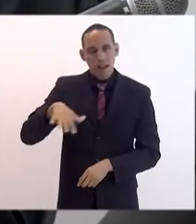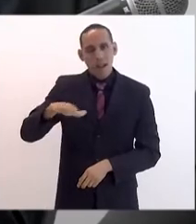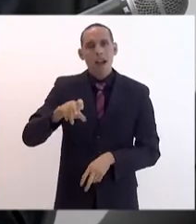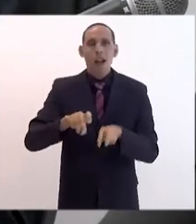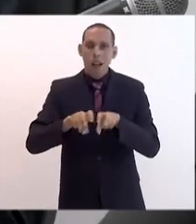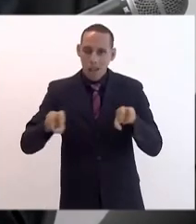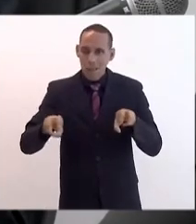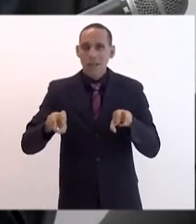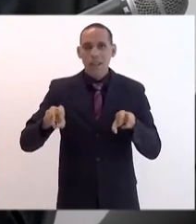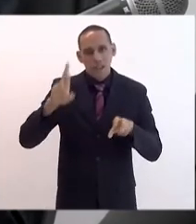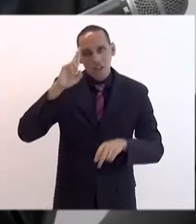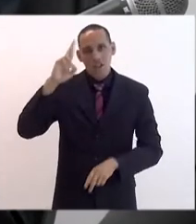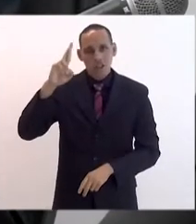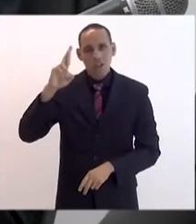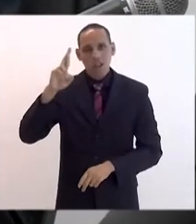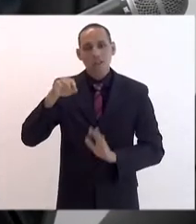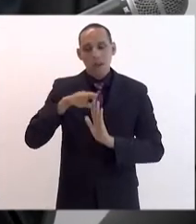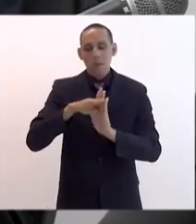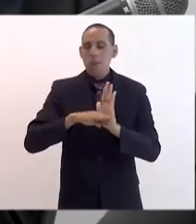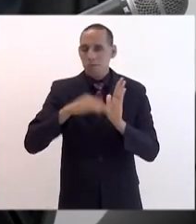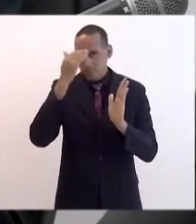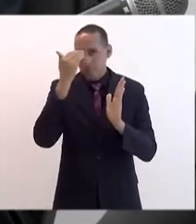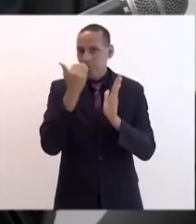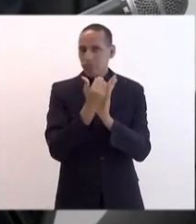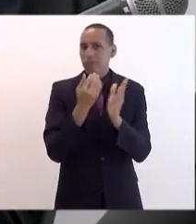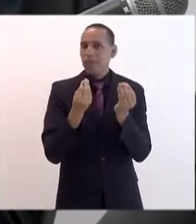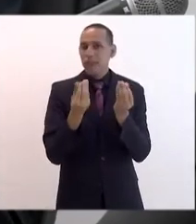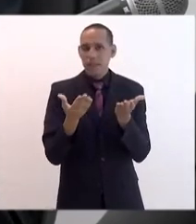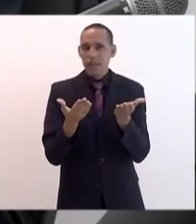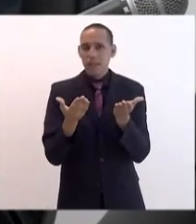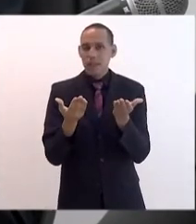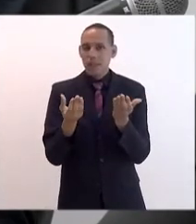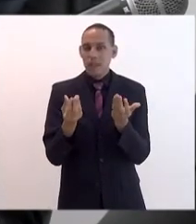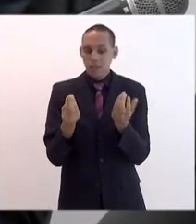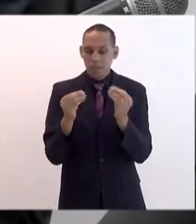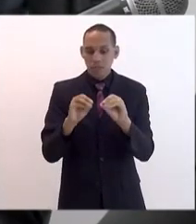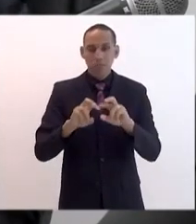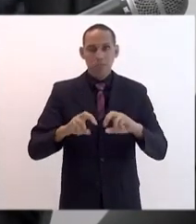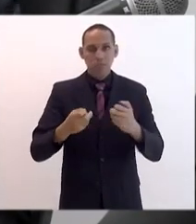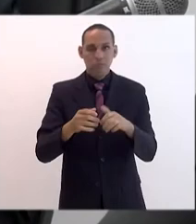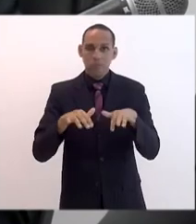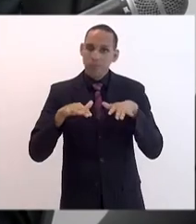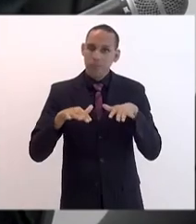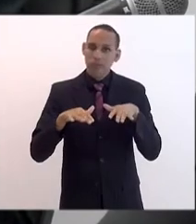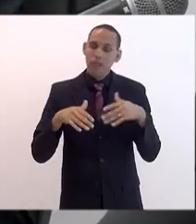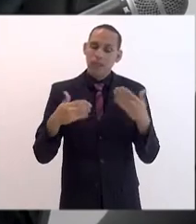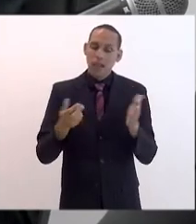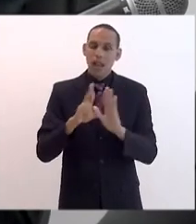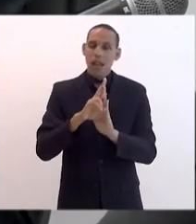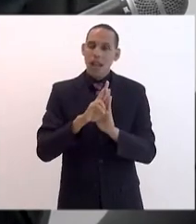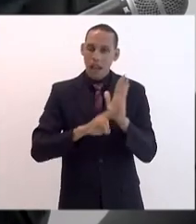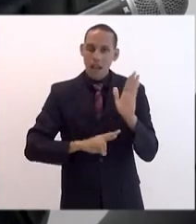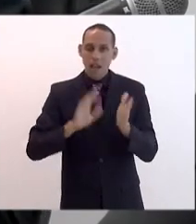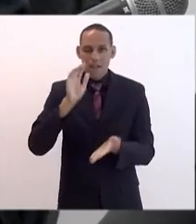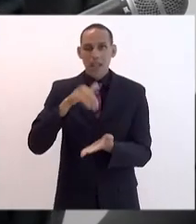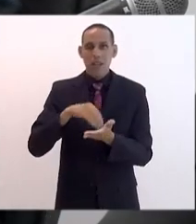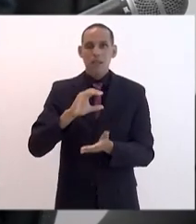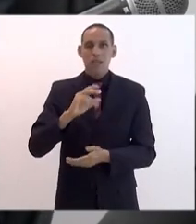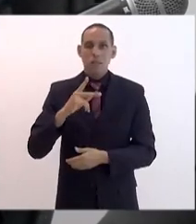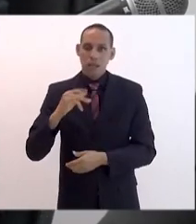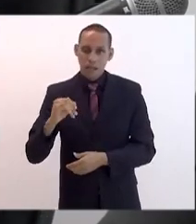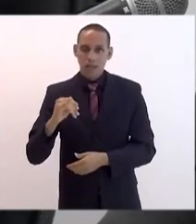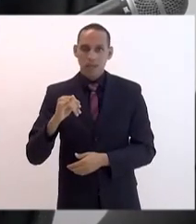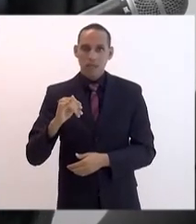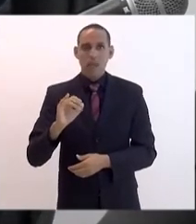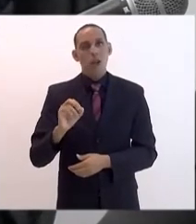fará o procedimento para colocar em plenário, e assim será apreciado o relatório final da CPI.